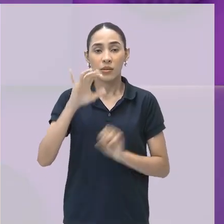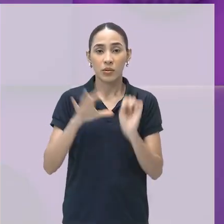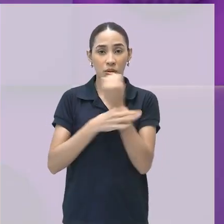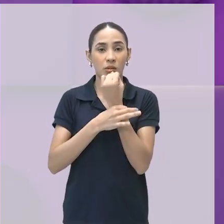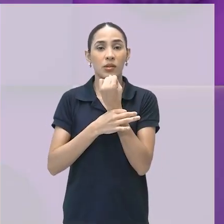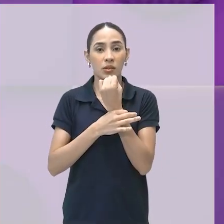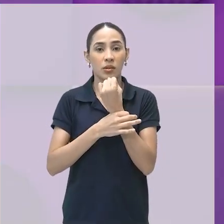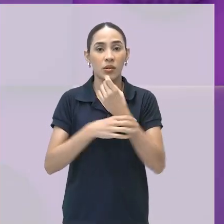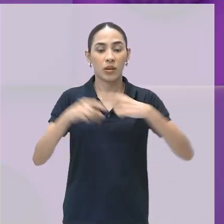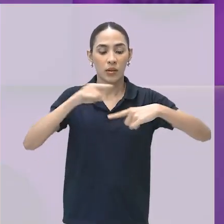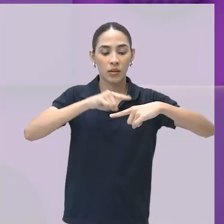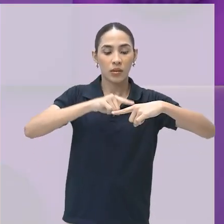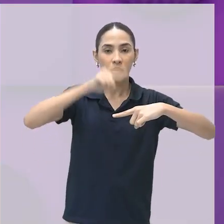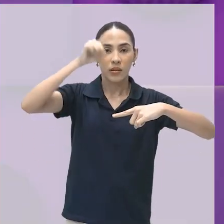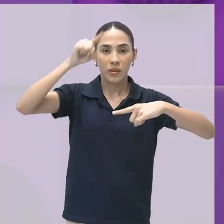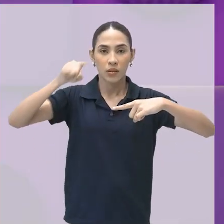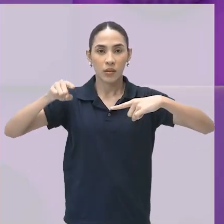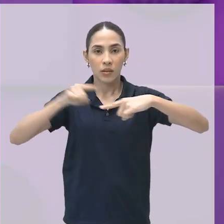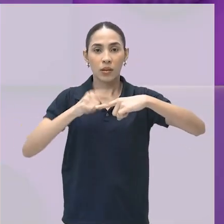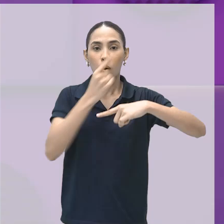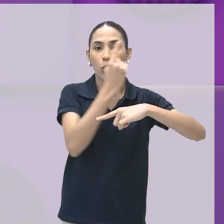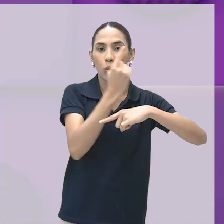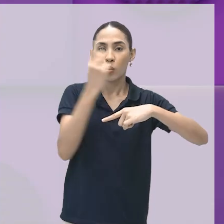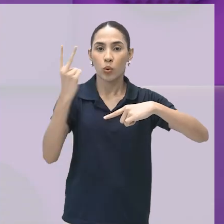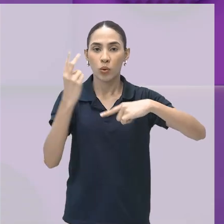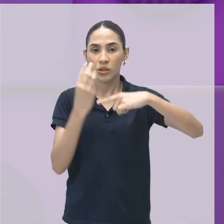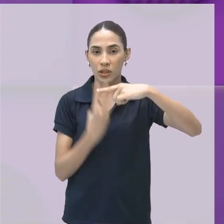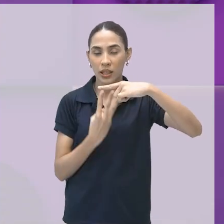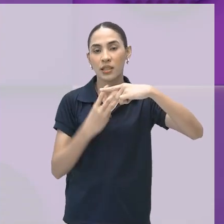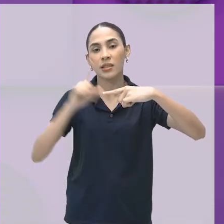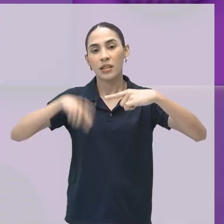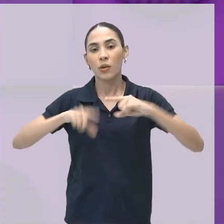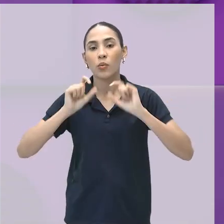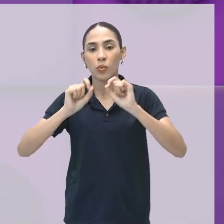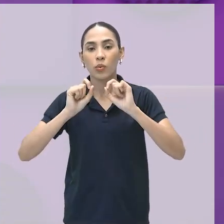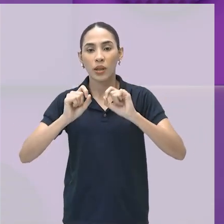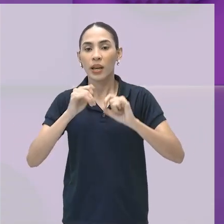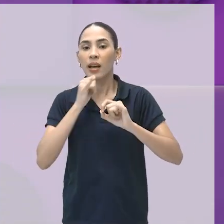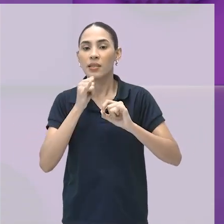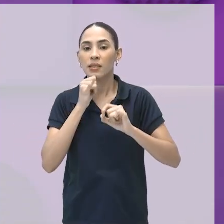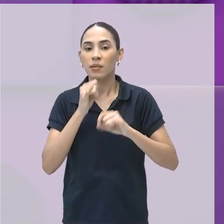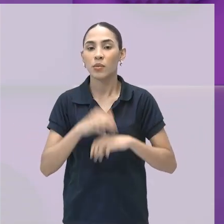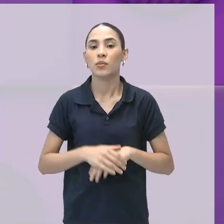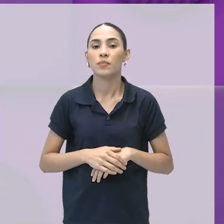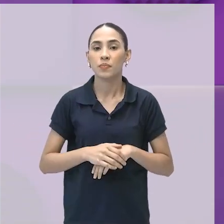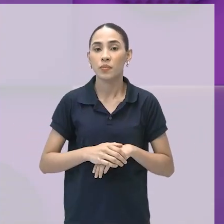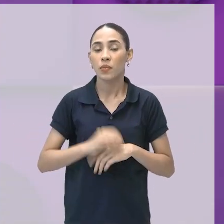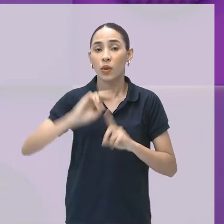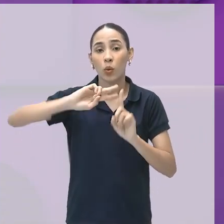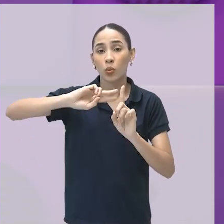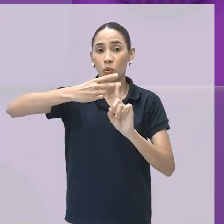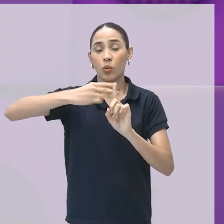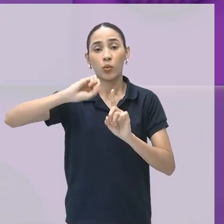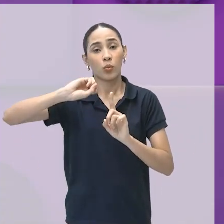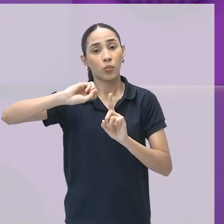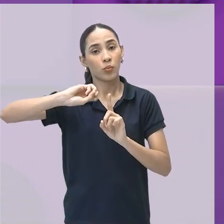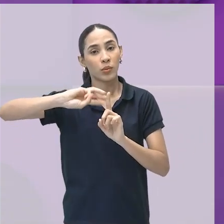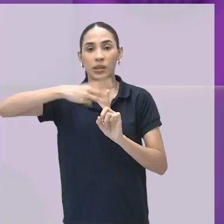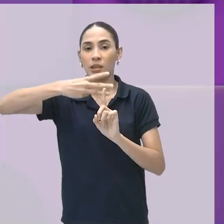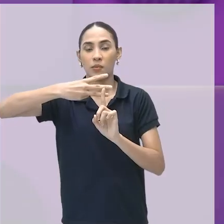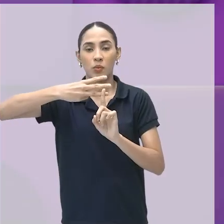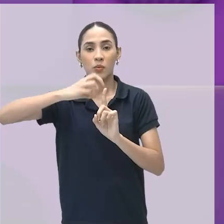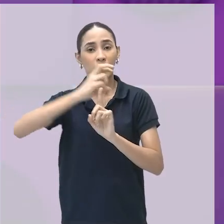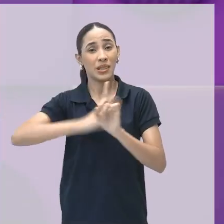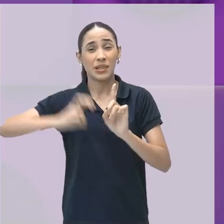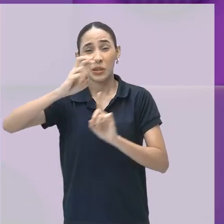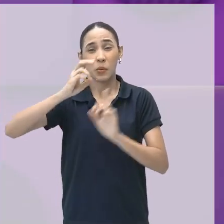lados do triângulo maior vão ser, por exemplo, ou o dobro, ou o triplo, ou